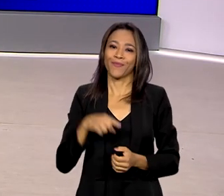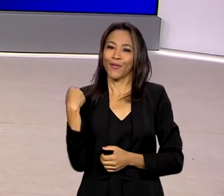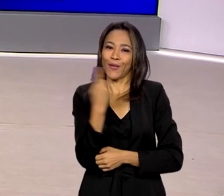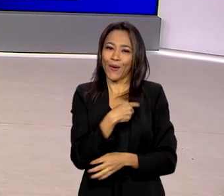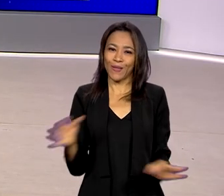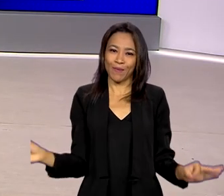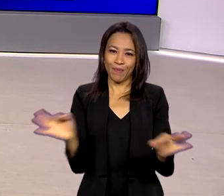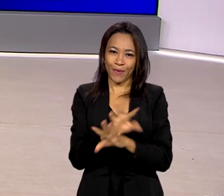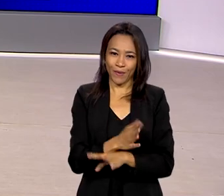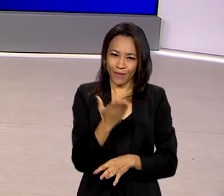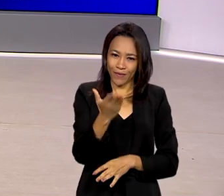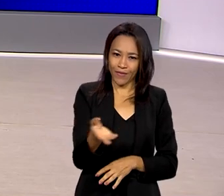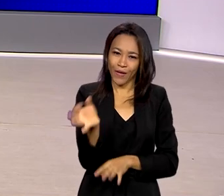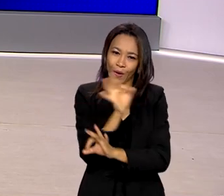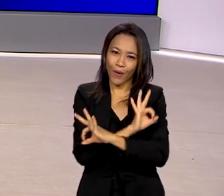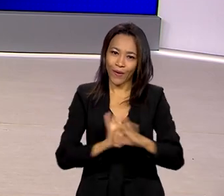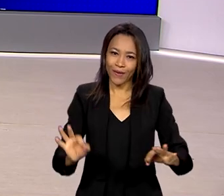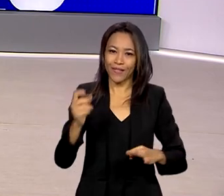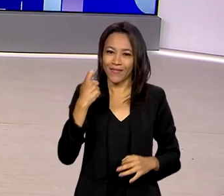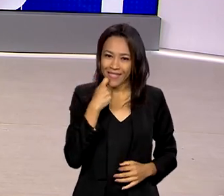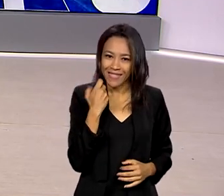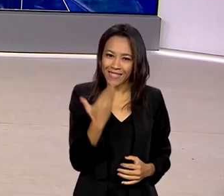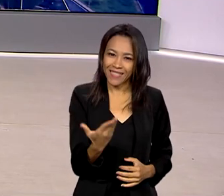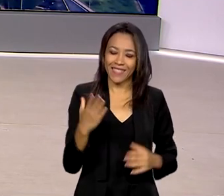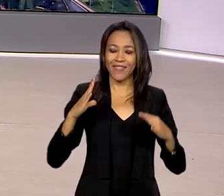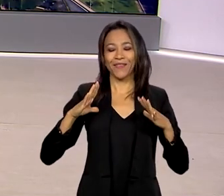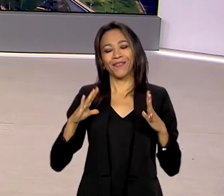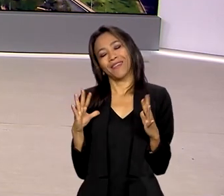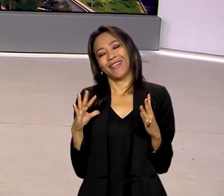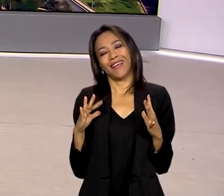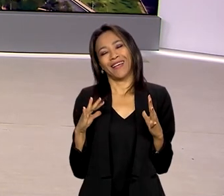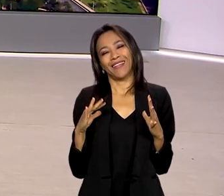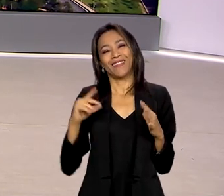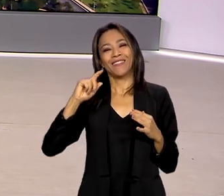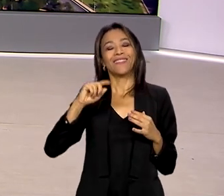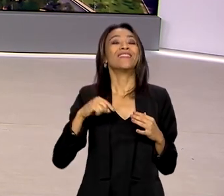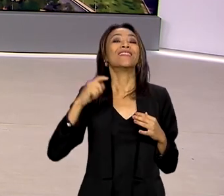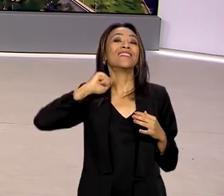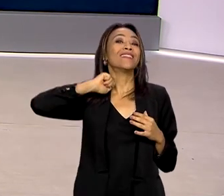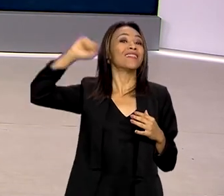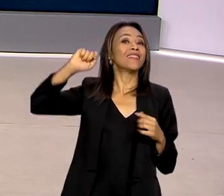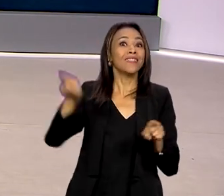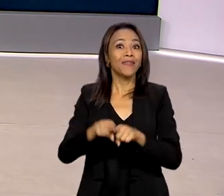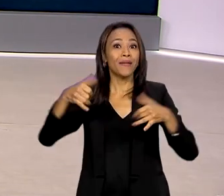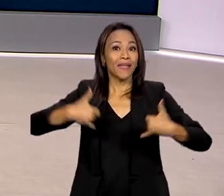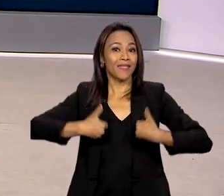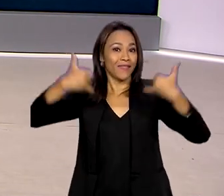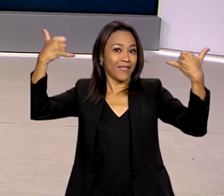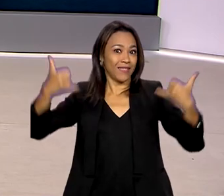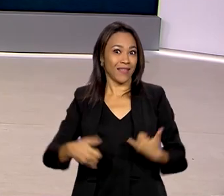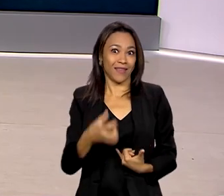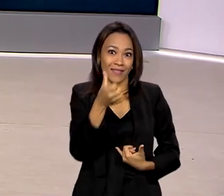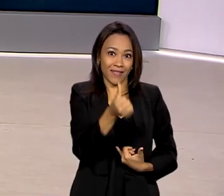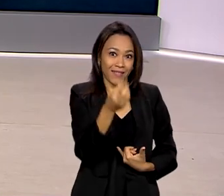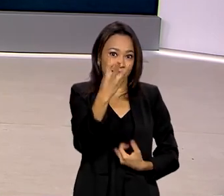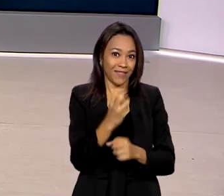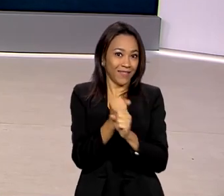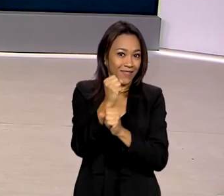aqui. Para você, uma ótima sexta-feira, feriado de Tiradentes e aniversário de Brasília, 63